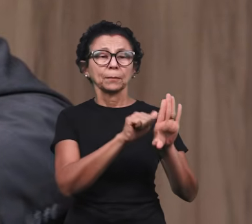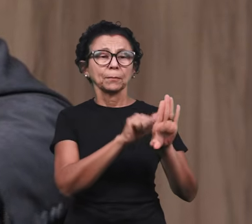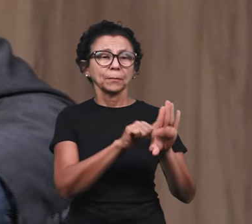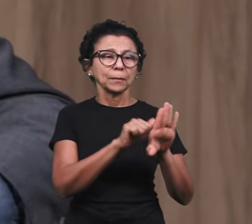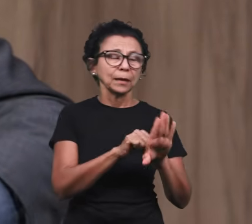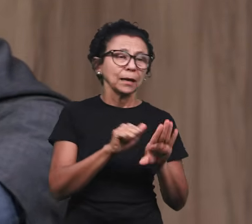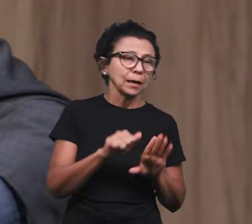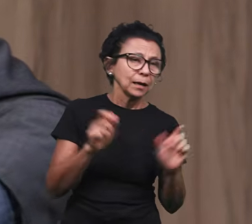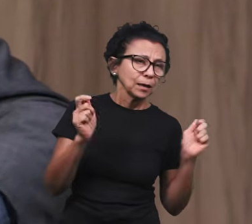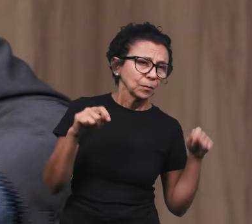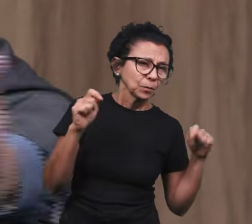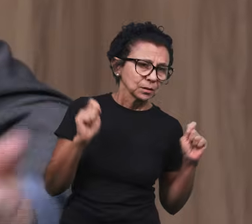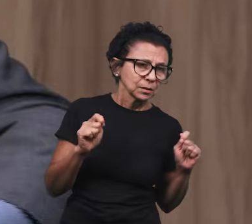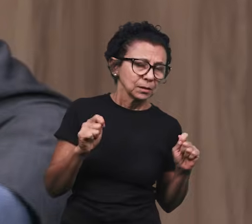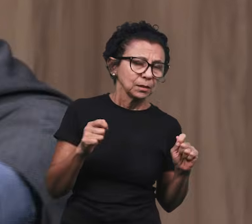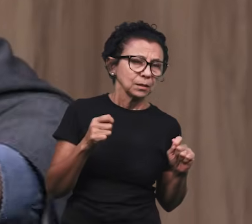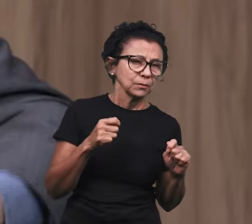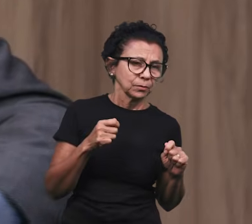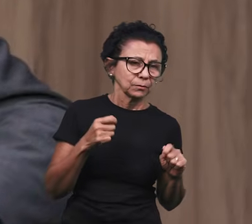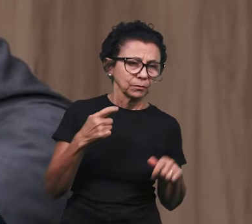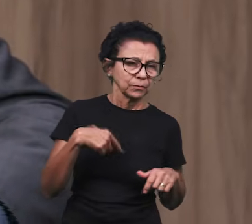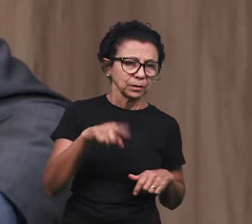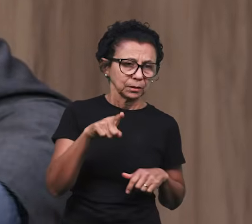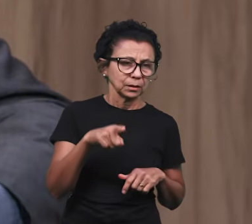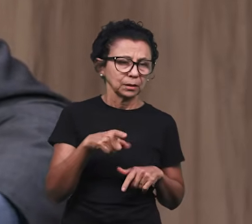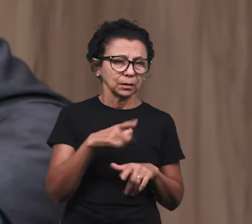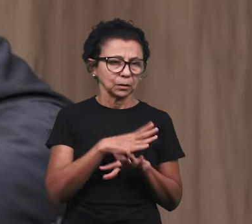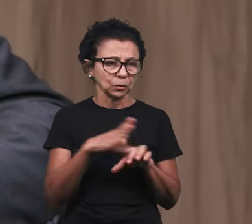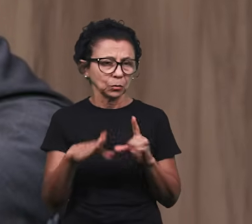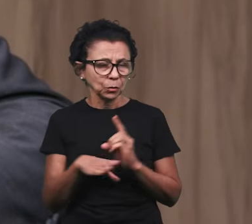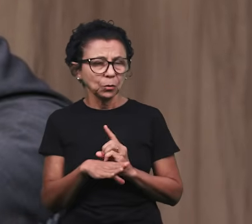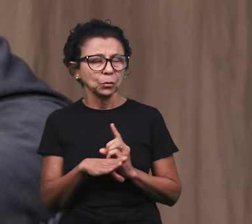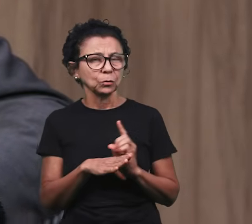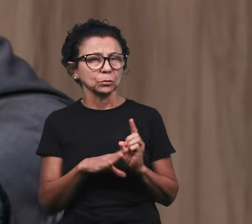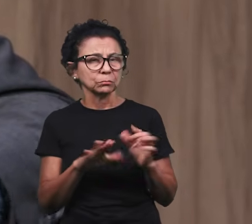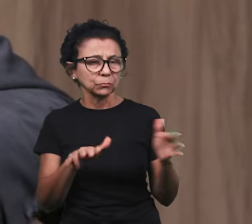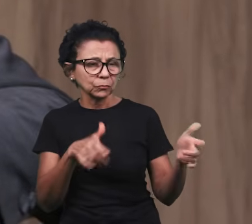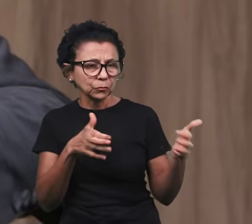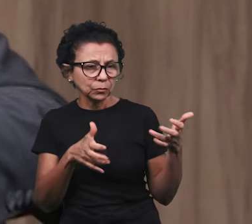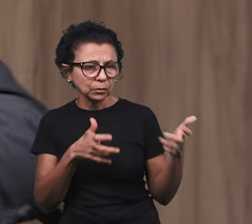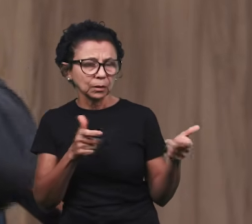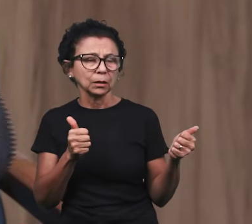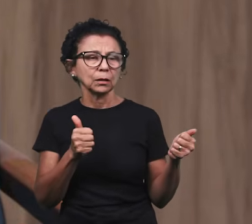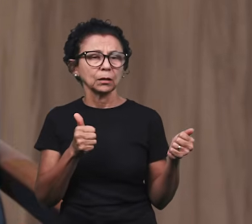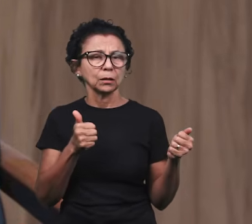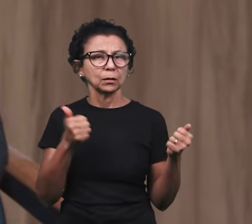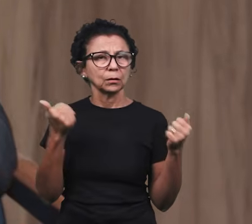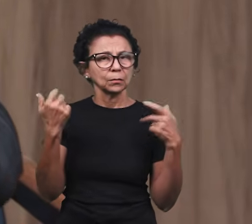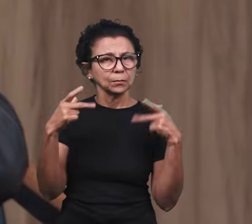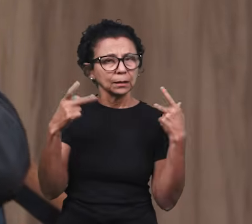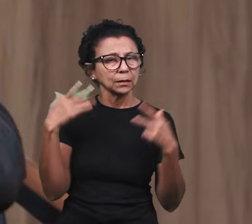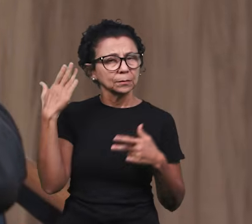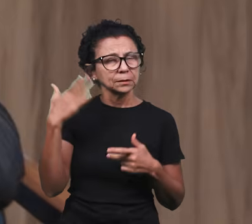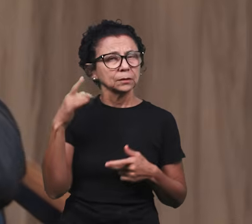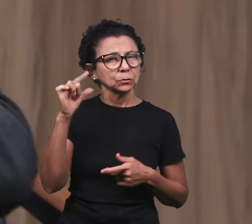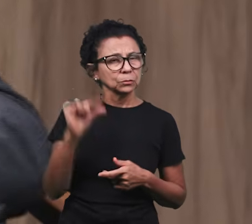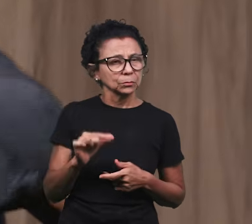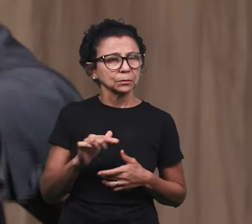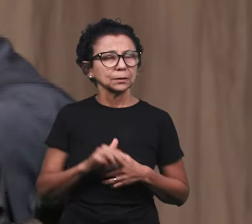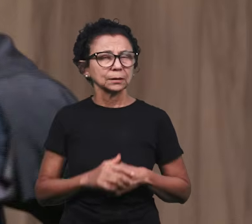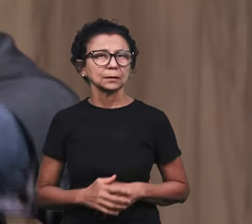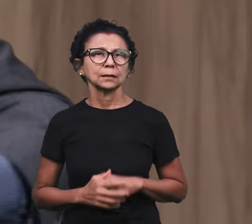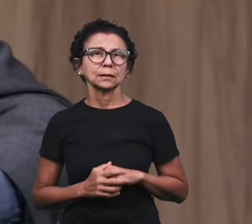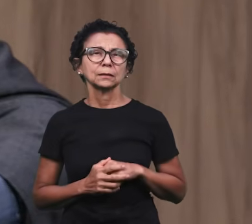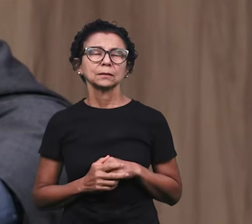aí, é possível trazermos aqui um violão, cantar uns louvores, trazer uma pequena mensagem, não só onde os nossos irmãos estão,